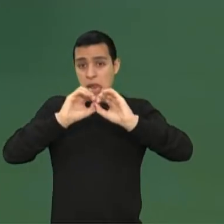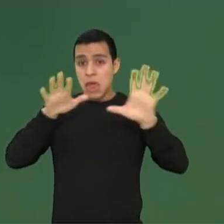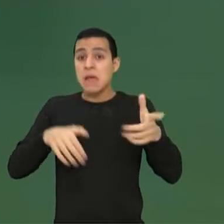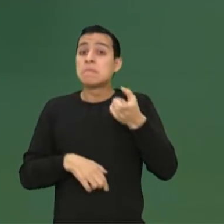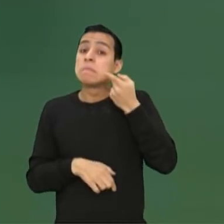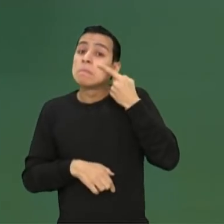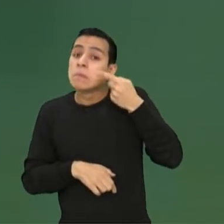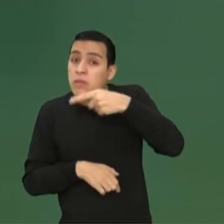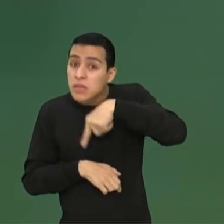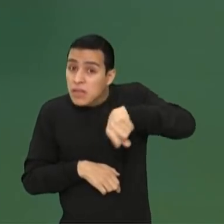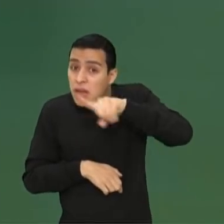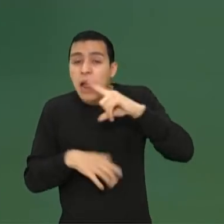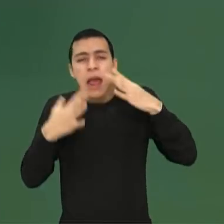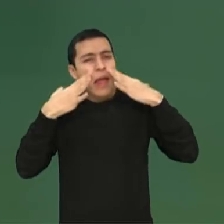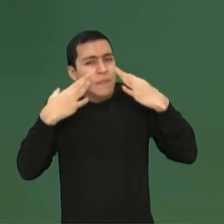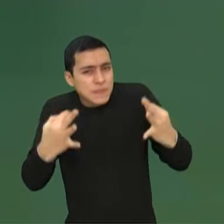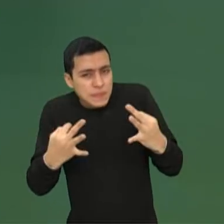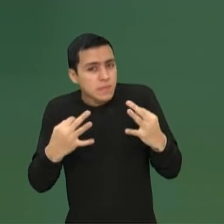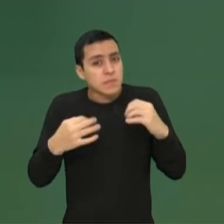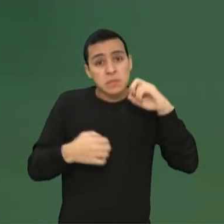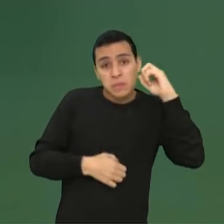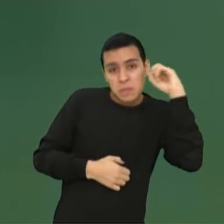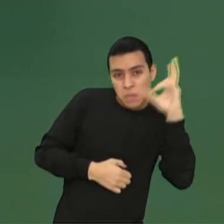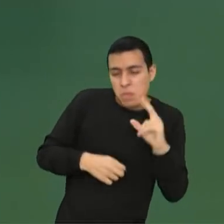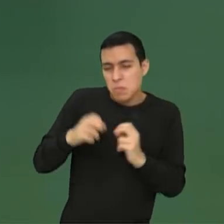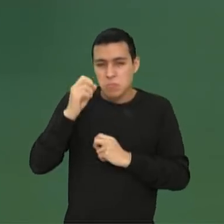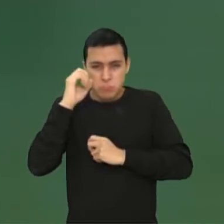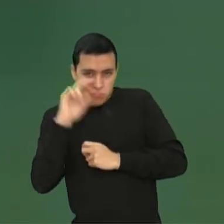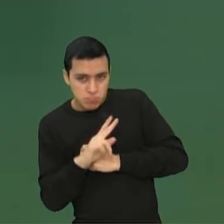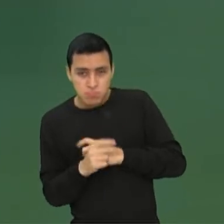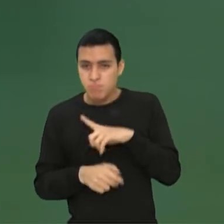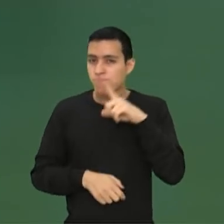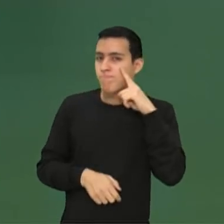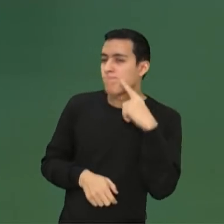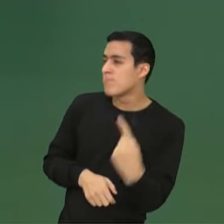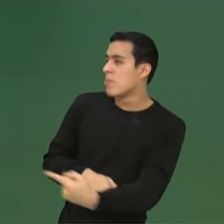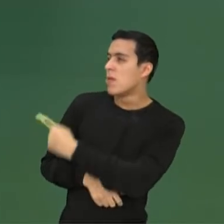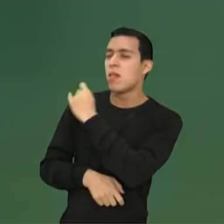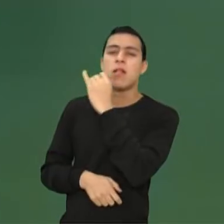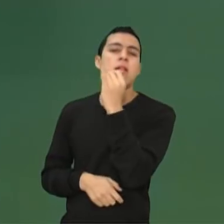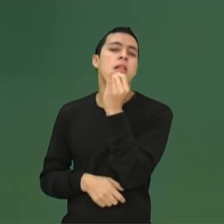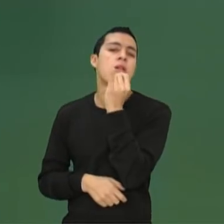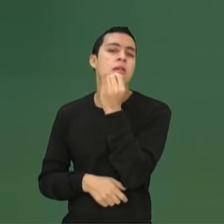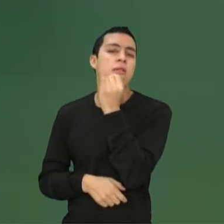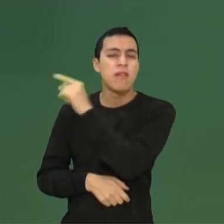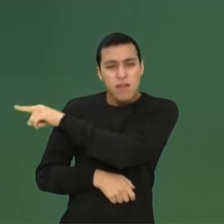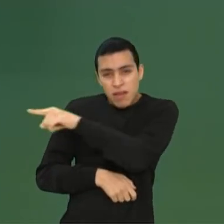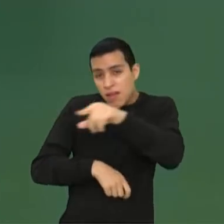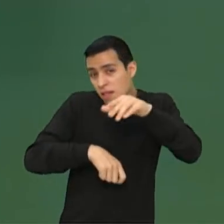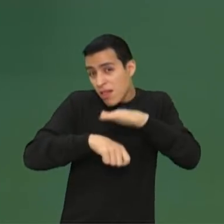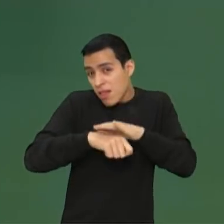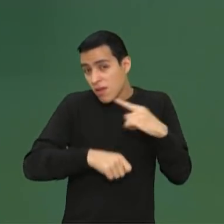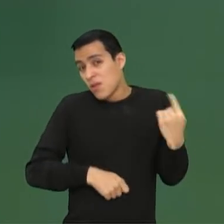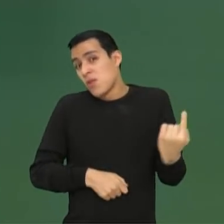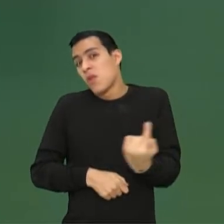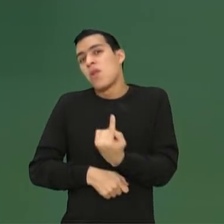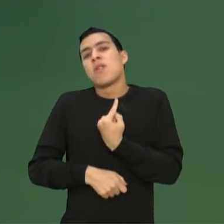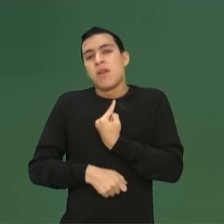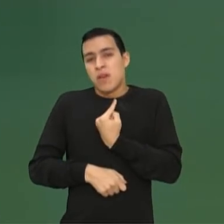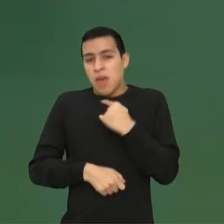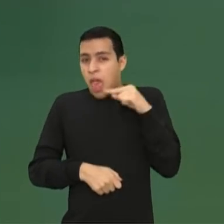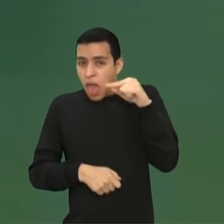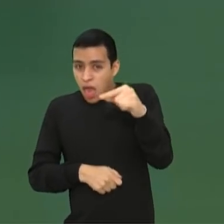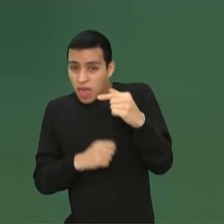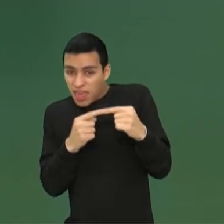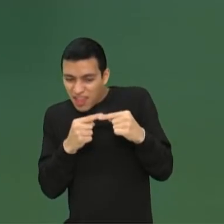você prestou atenção. Quero ver se você é espertinho ou espertinha. Trouxe um exemplo para vocês que vocês vão fazer sozinhos aí do outro